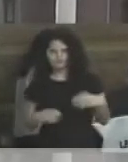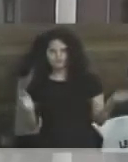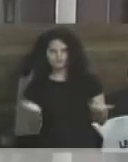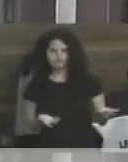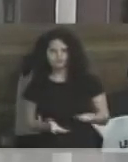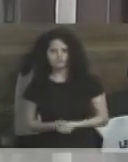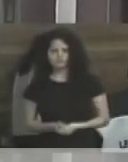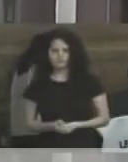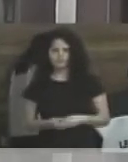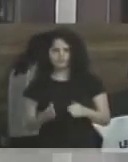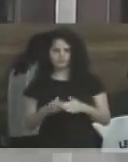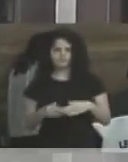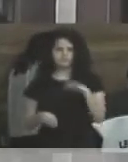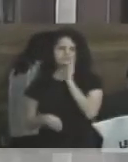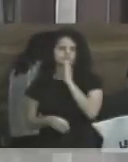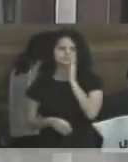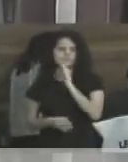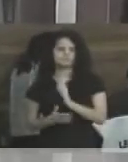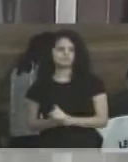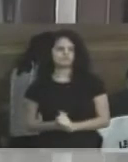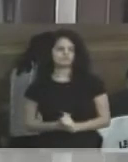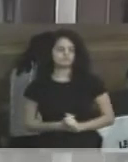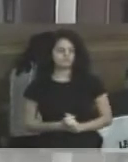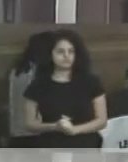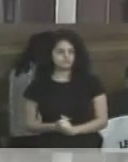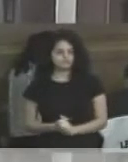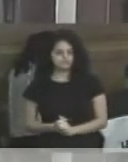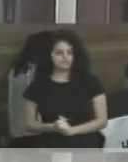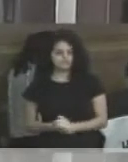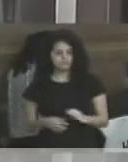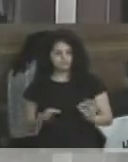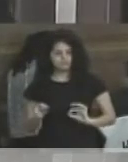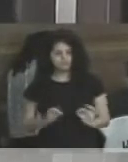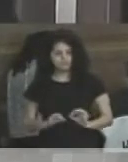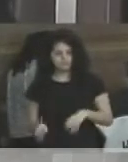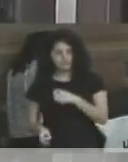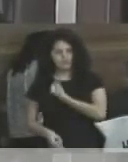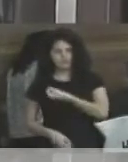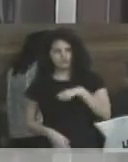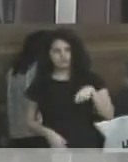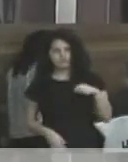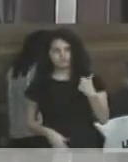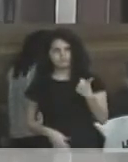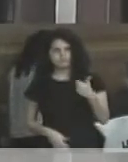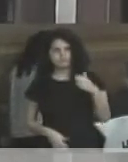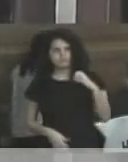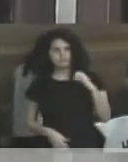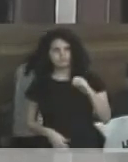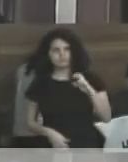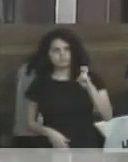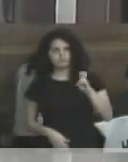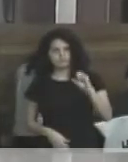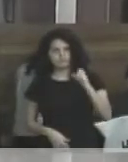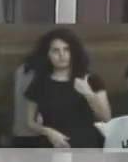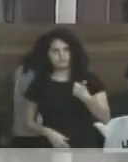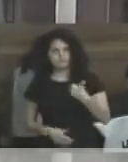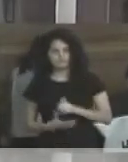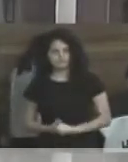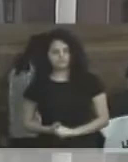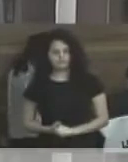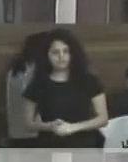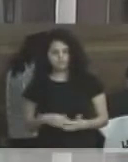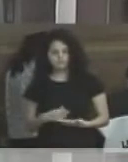regime de urgência ao projeto de decreto legislativo... ao projeto de lei número 51, e passado isso eu vou falar sobre um